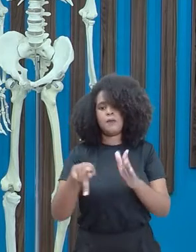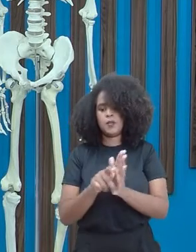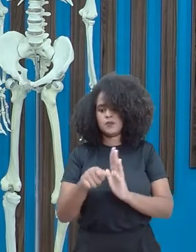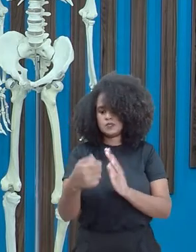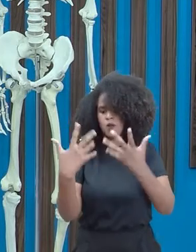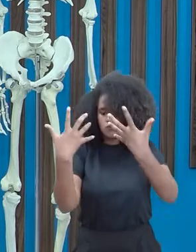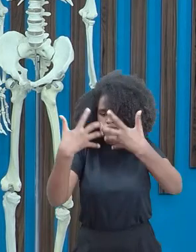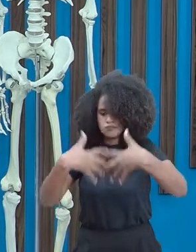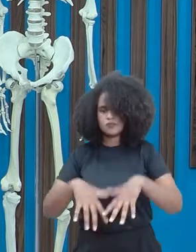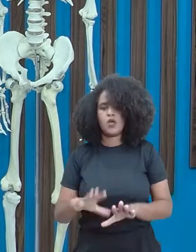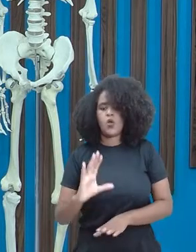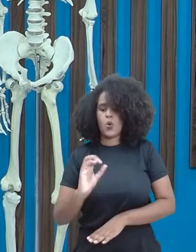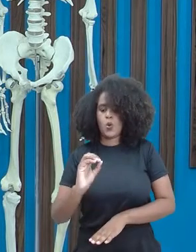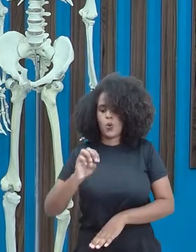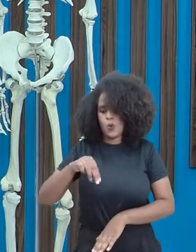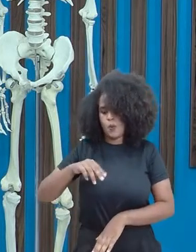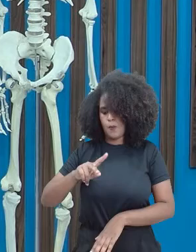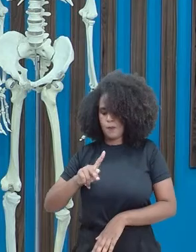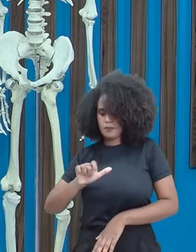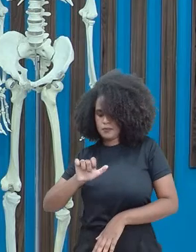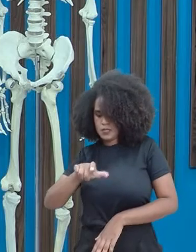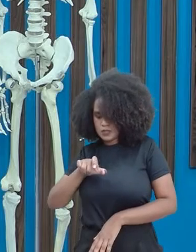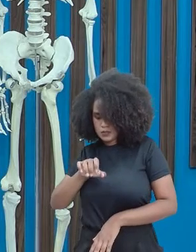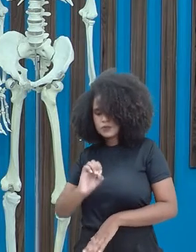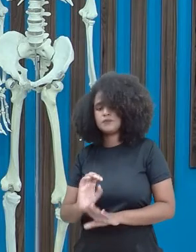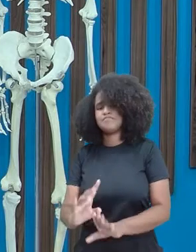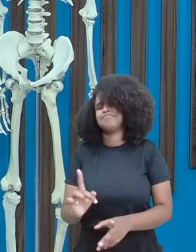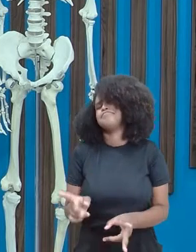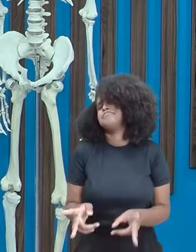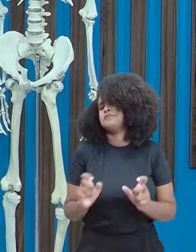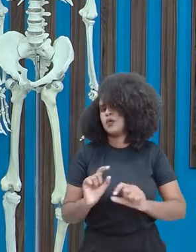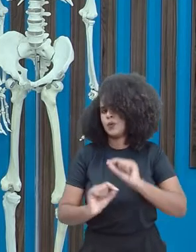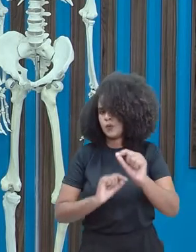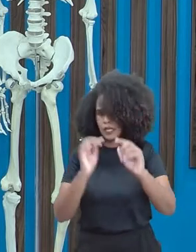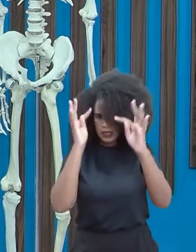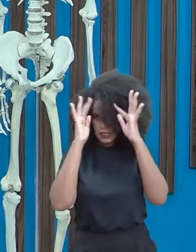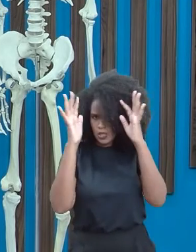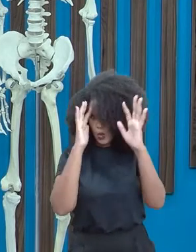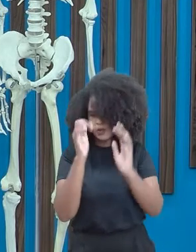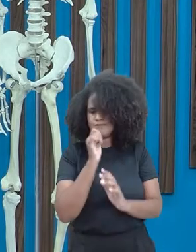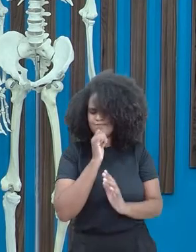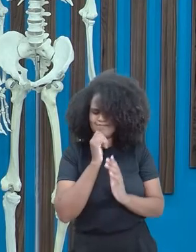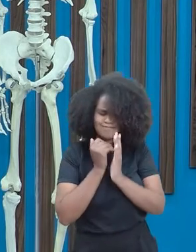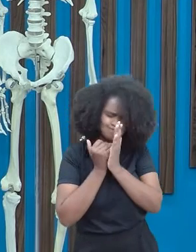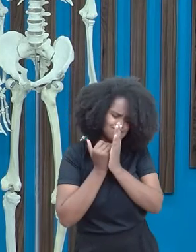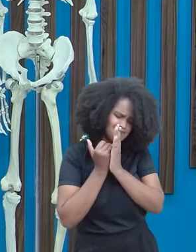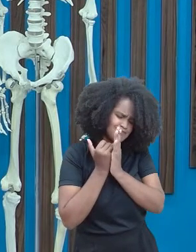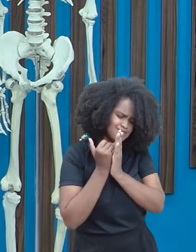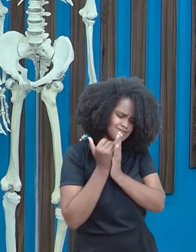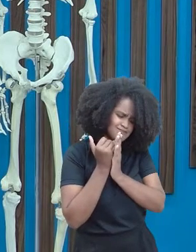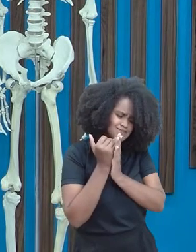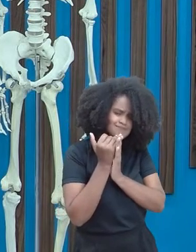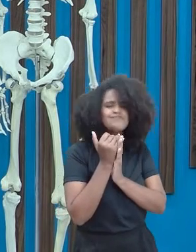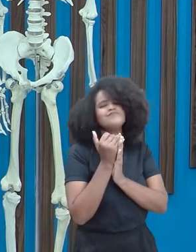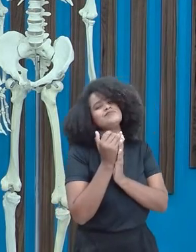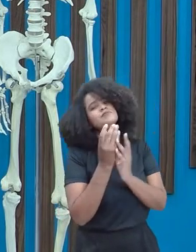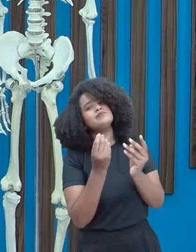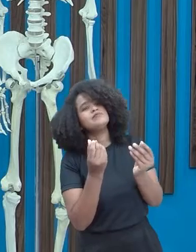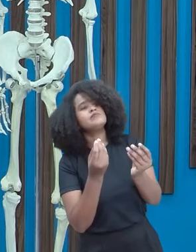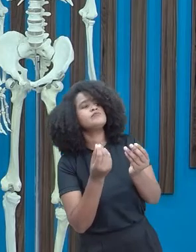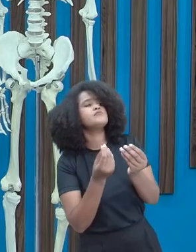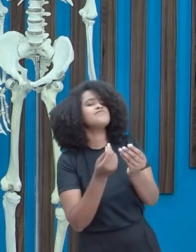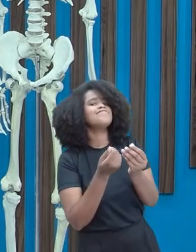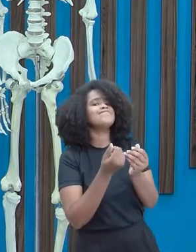e nas ideias de Lamarck, a gente percebe que ele estava apenas começando, né? Talvez ele não